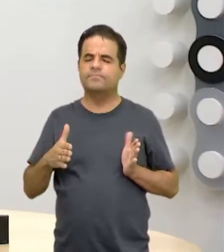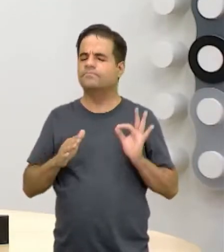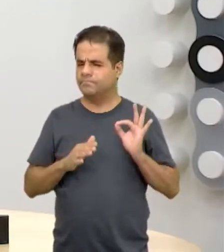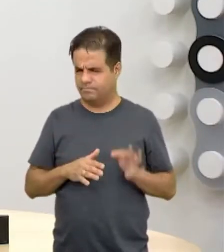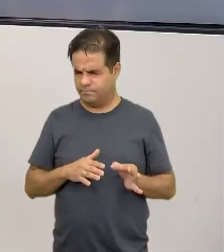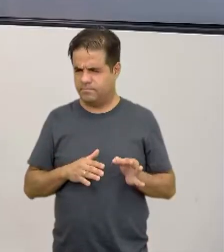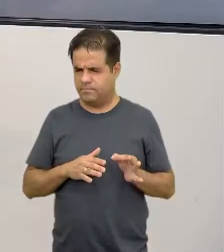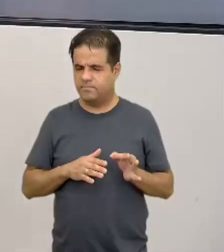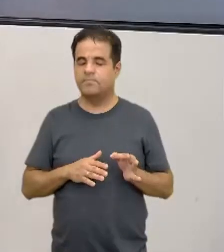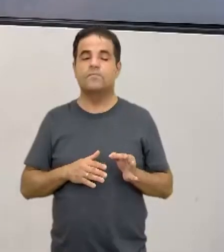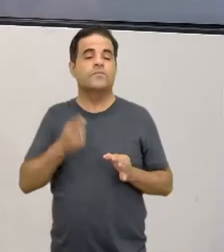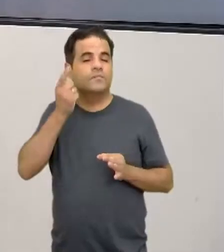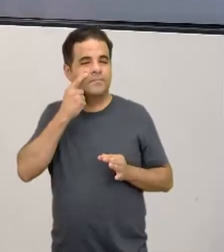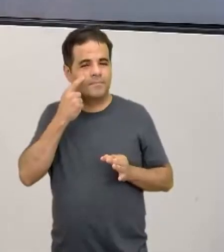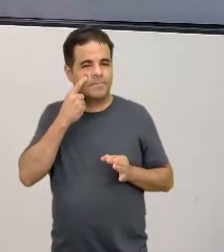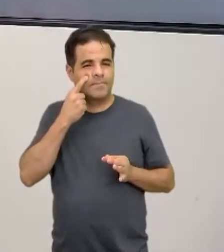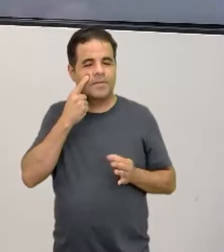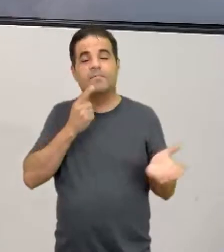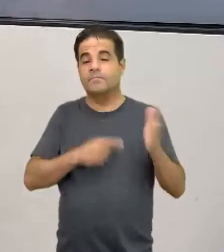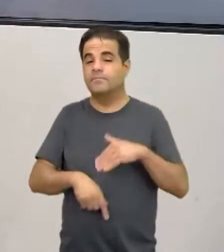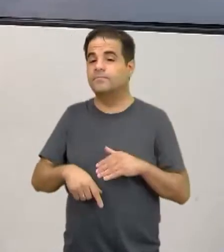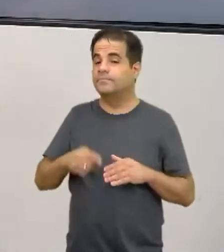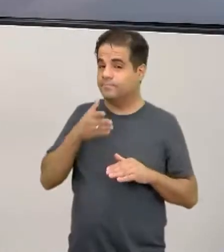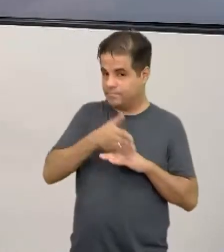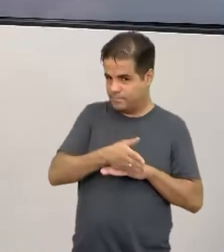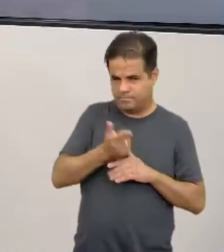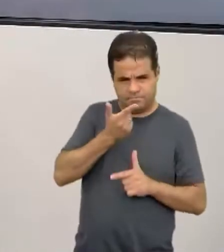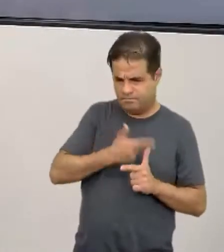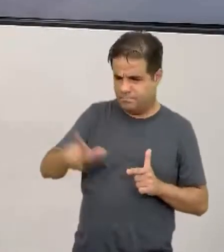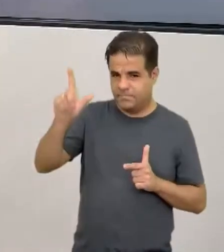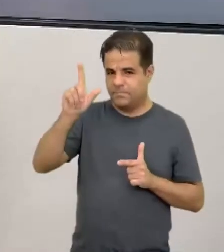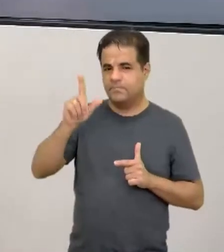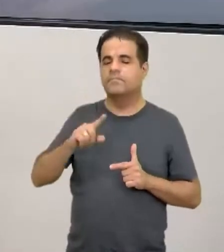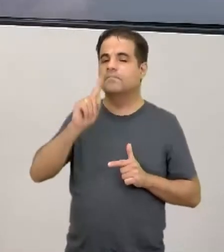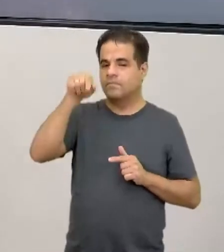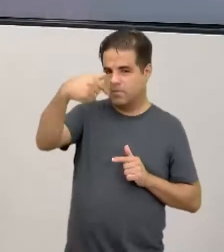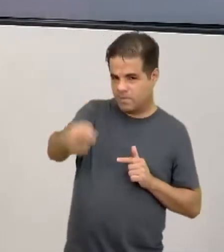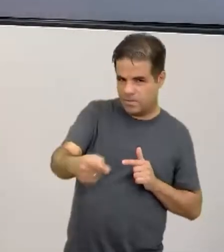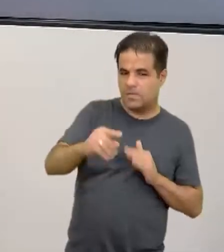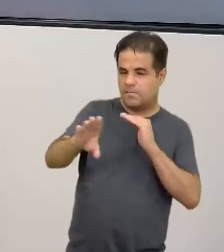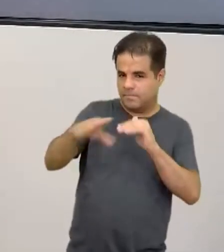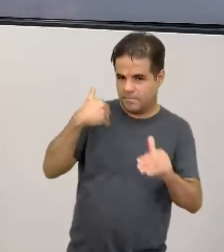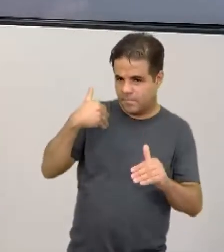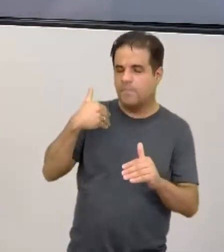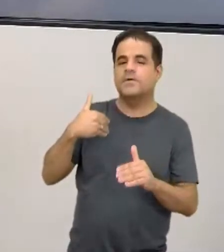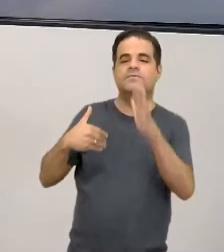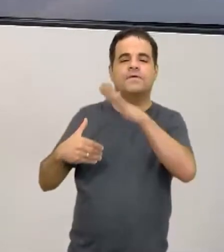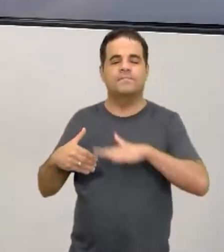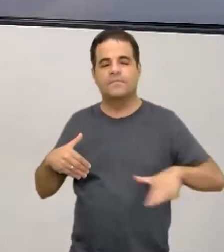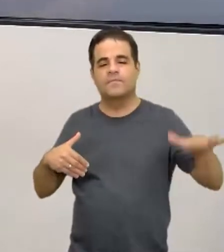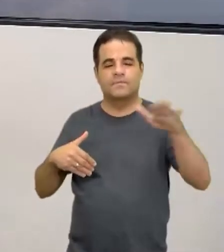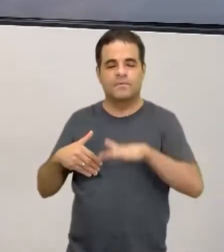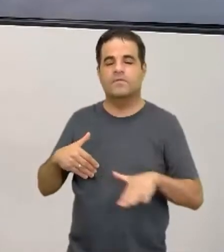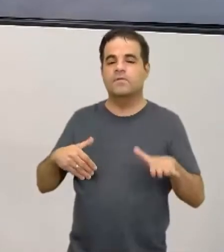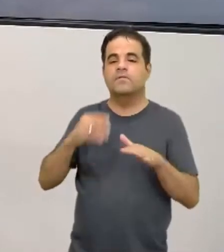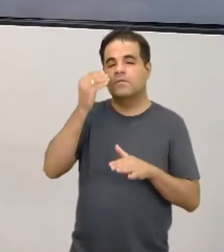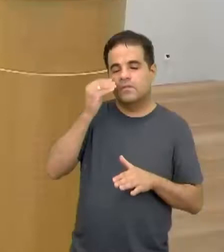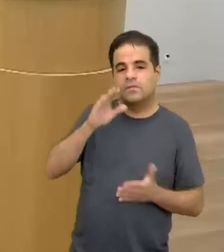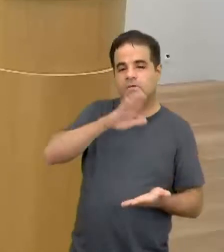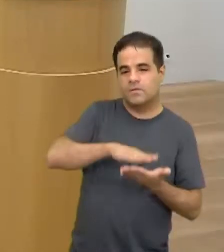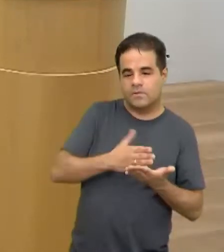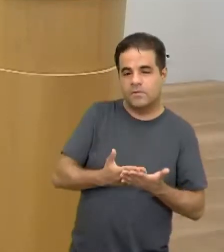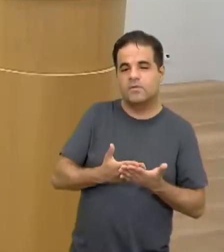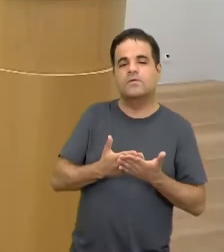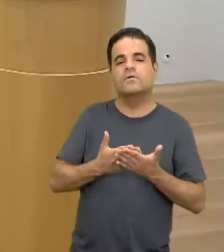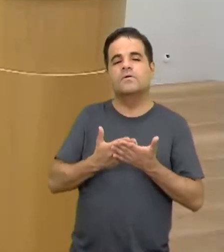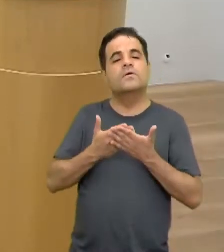Tá, então, volume. então vamos lá, professor. Então aí não tem problema. Então aí depois você manda aí pra gente se aumentou, diminuiu, né, Isso Giba?